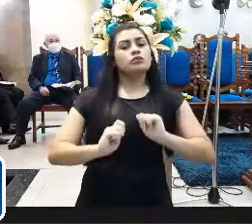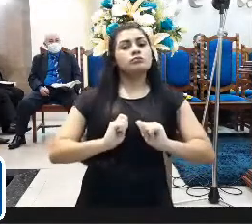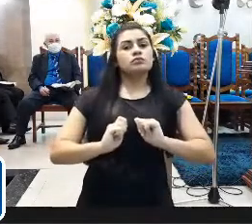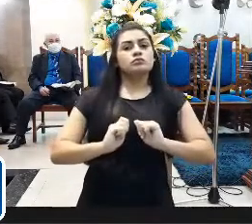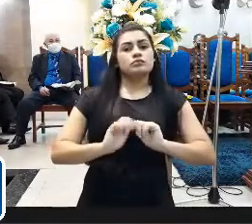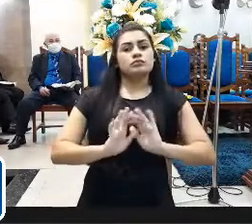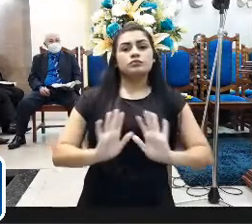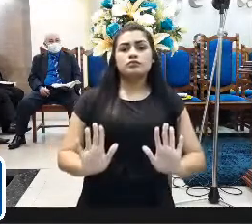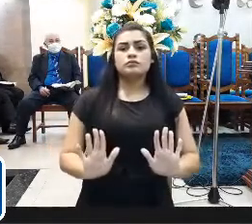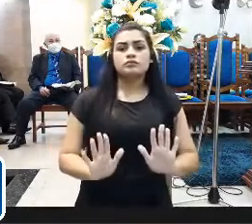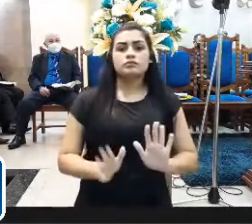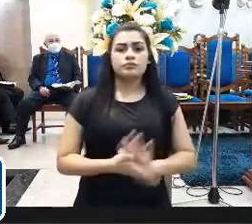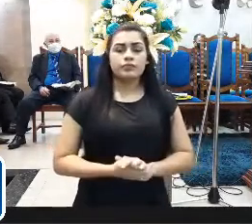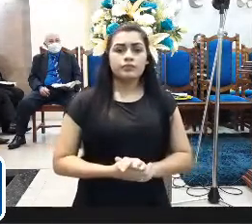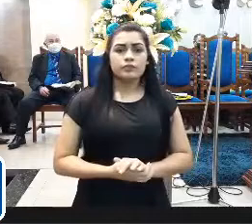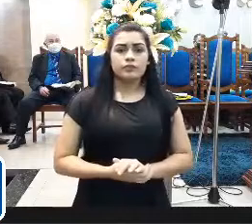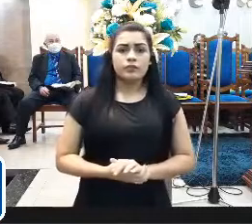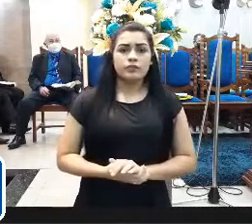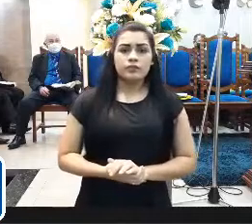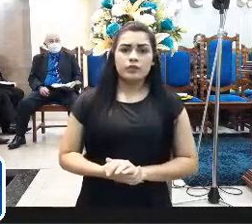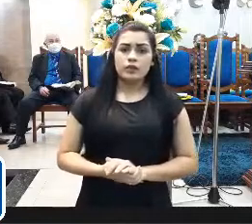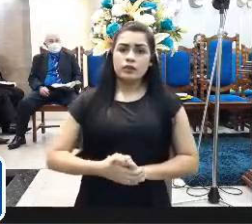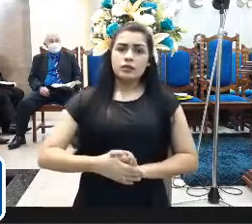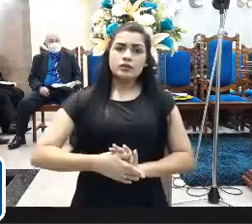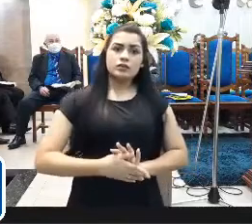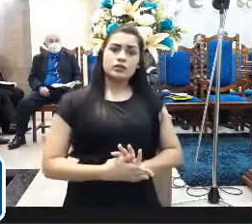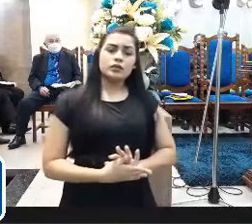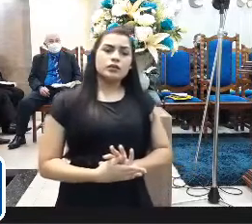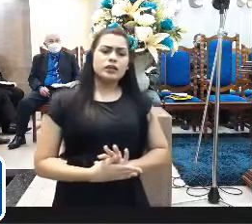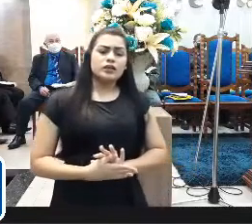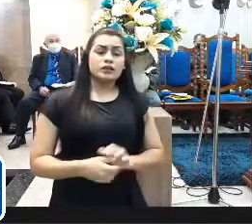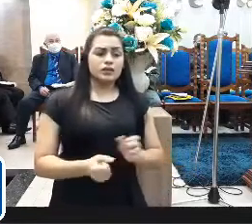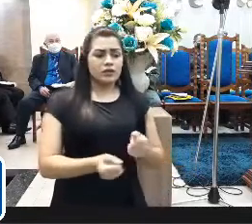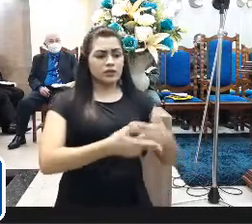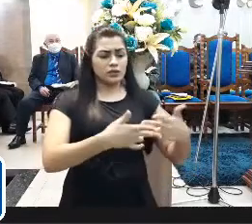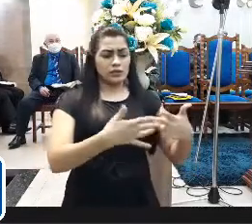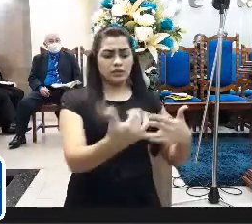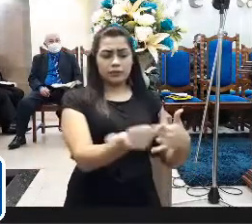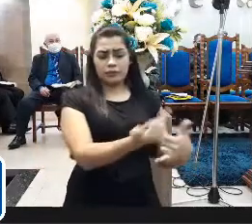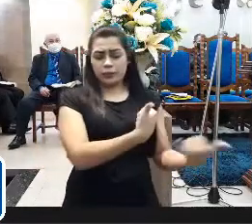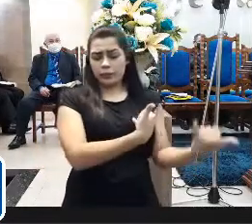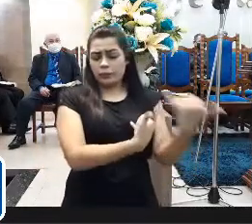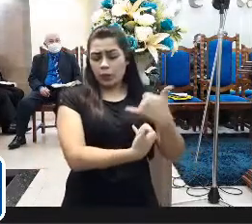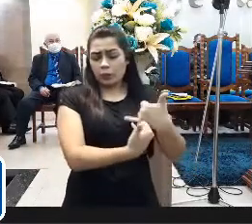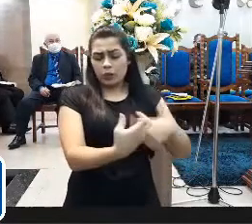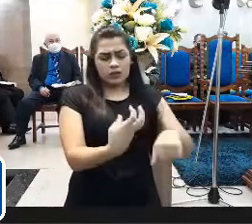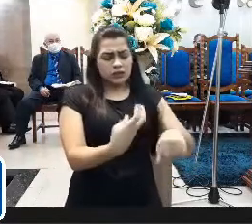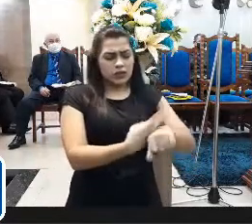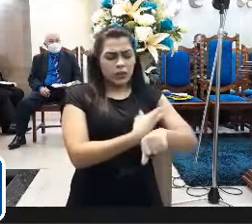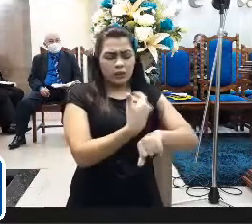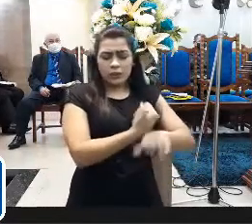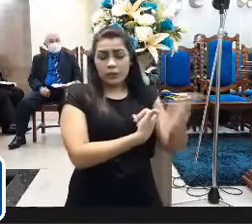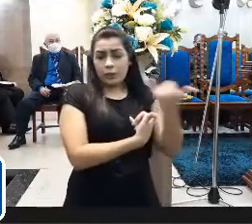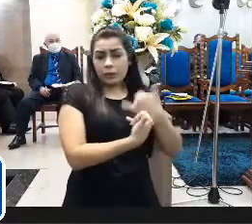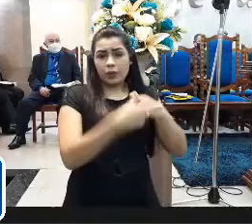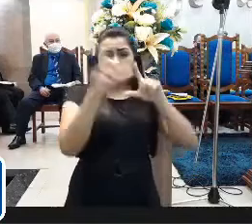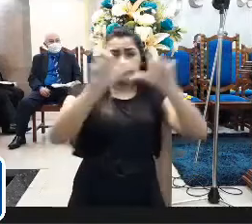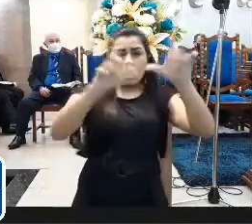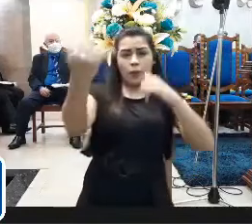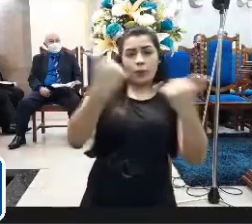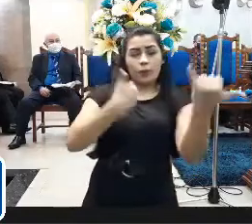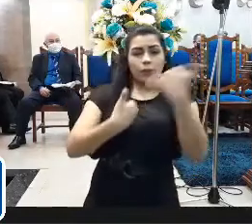Receba o que alguém queira mandar. Se você tem uma porta aberta, alguém mande o que quiser, mas você precisa ser sóbrio,